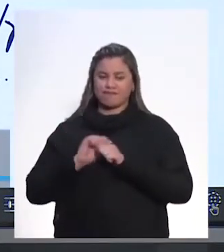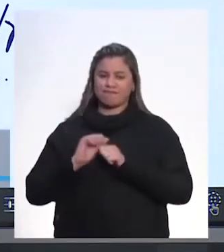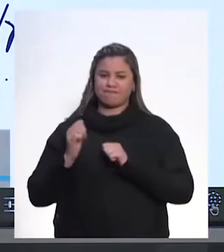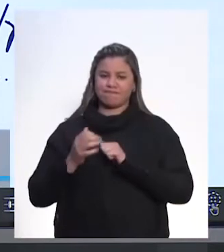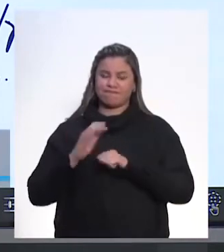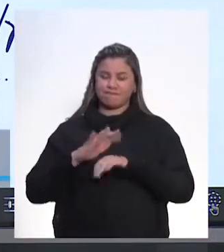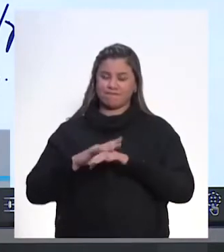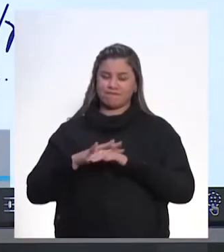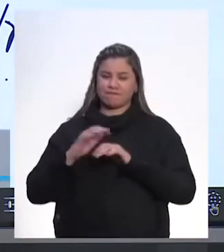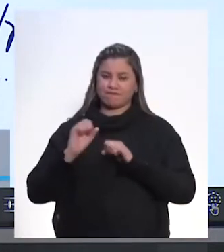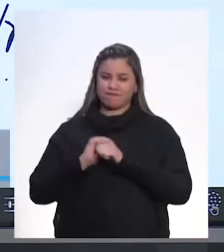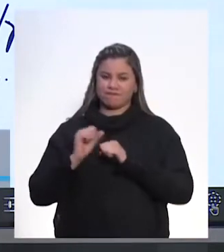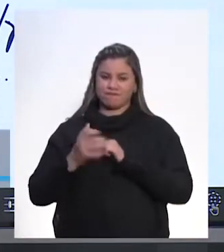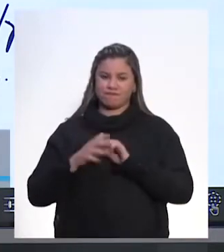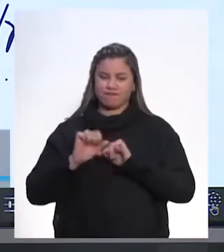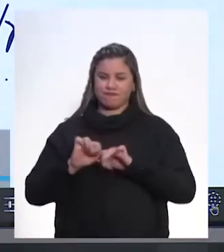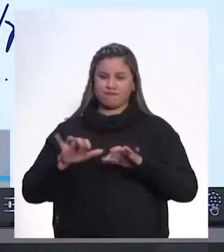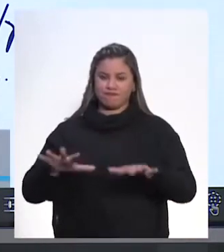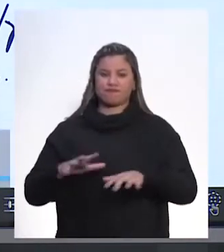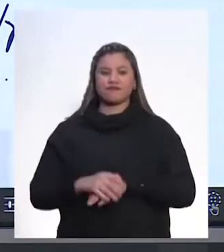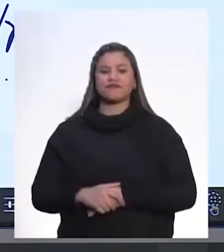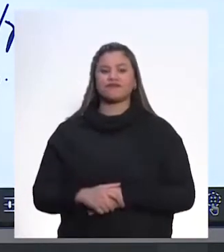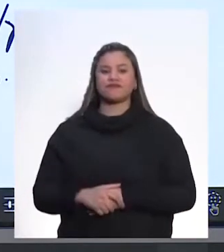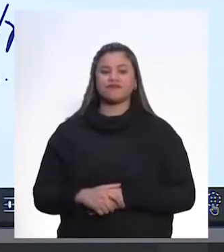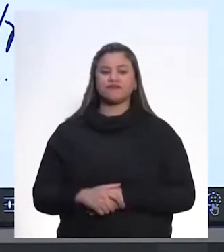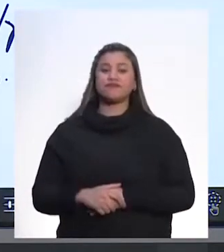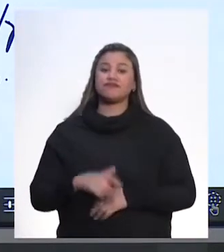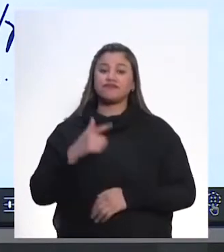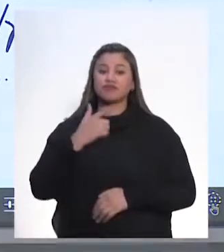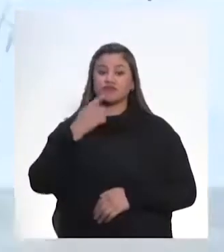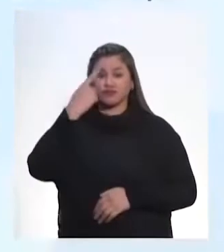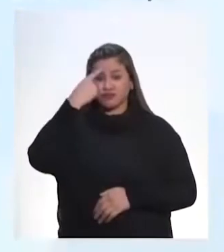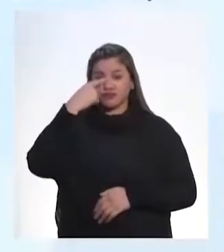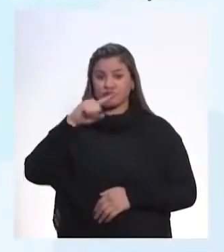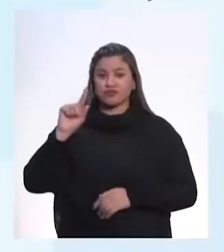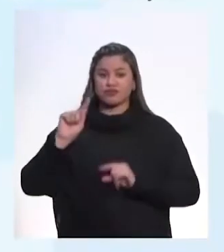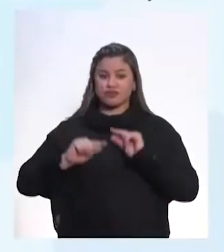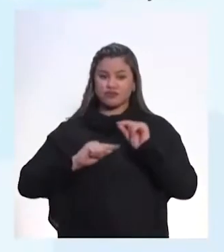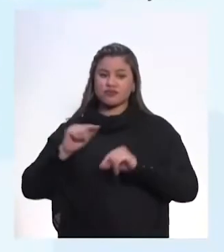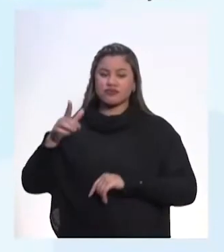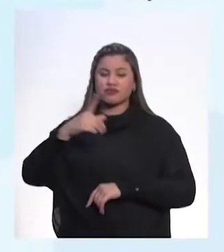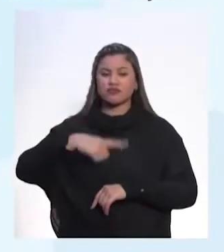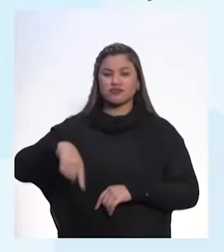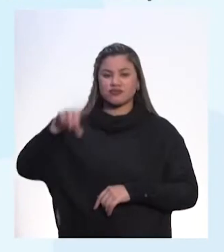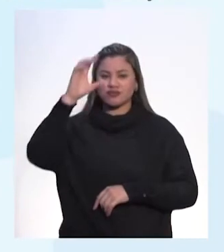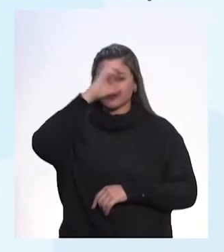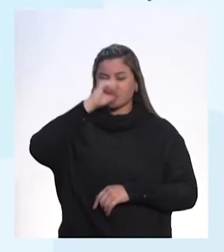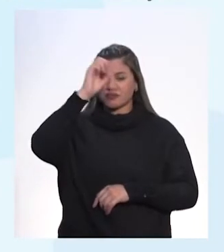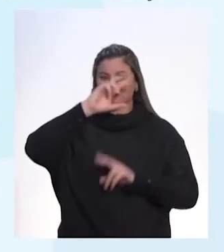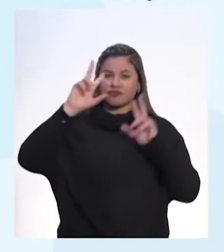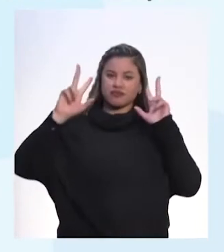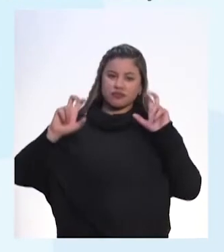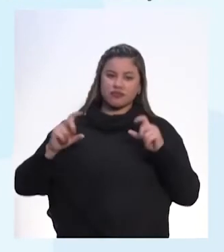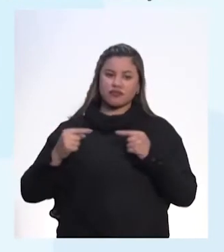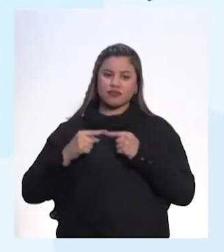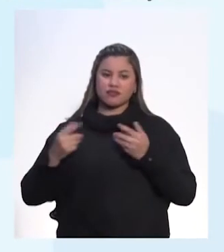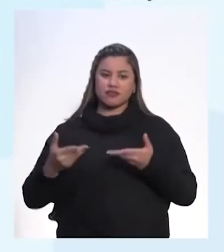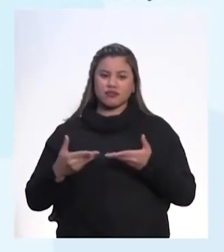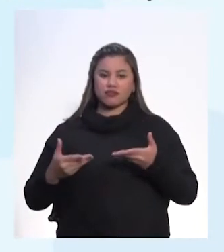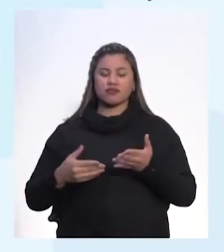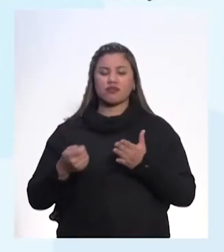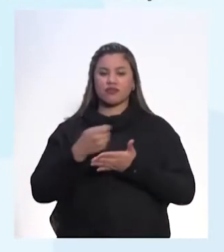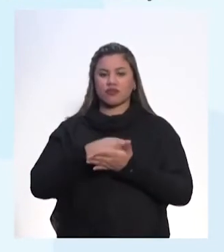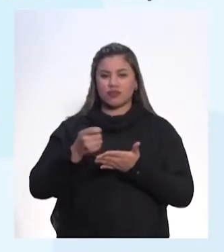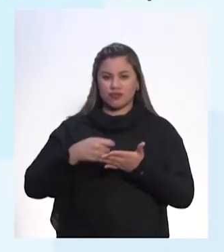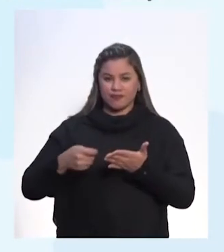certo? E o último desafio da aula de hoje é o que a gente aprendeu, né? Em todos os temas que a gente trabalhou hoje. Vocês vão registrar